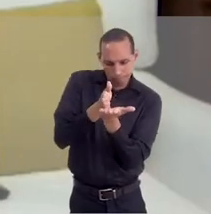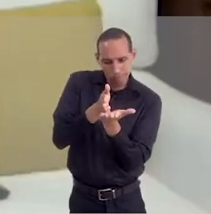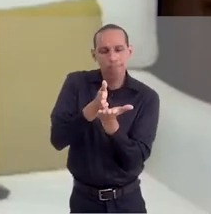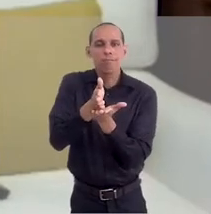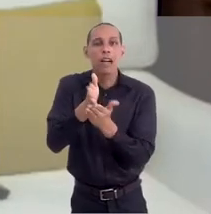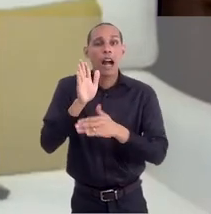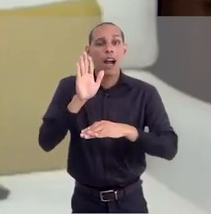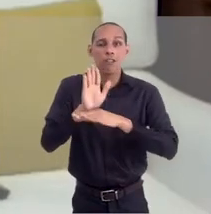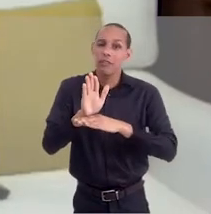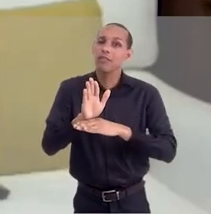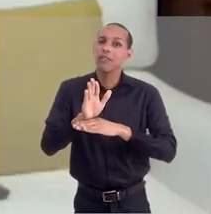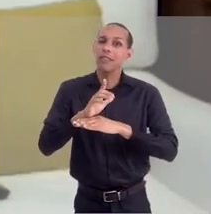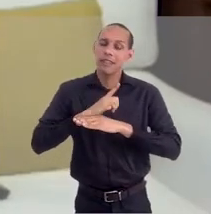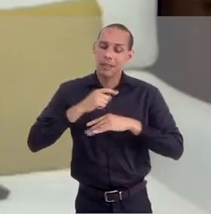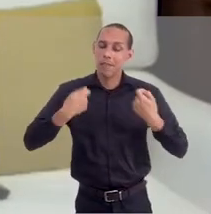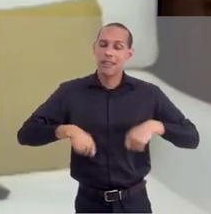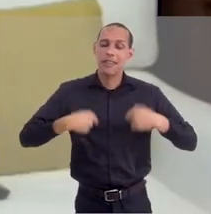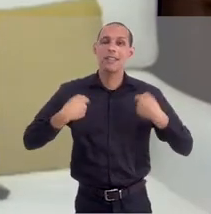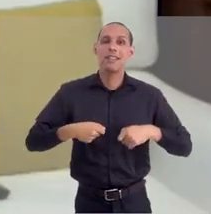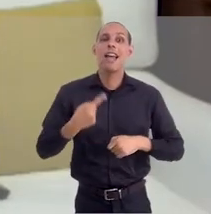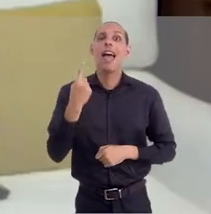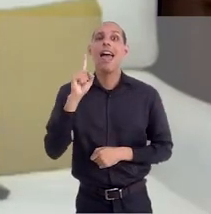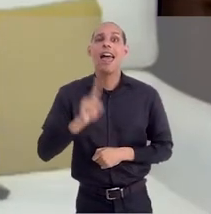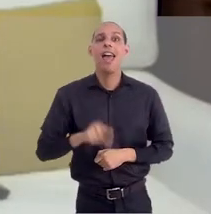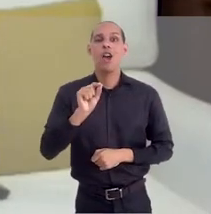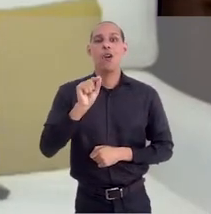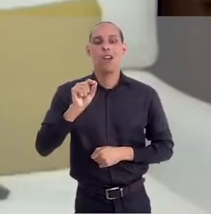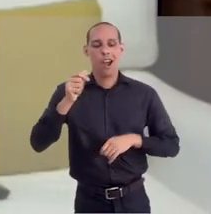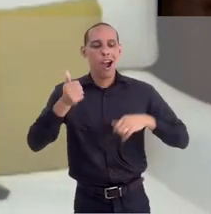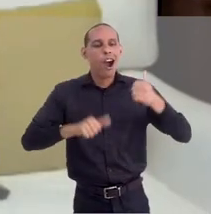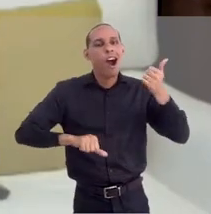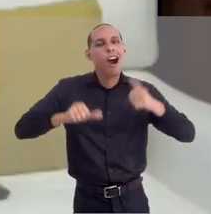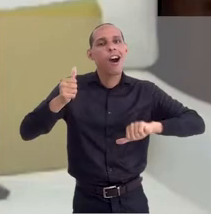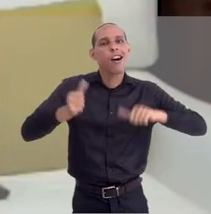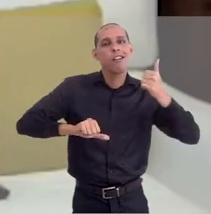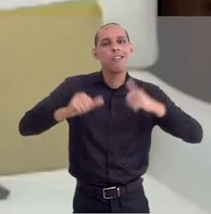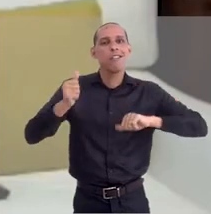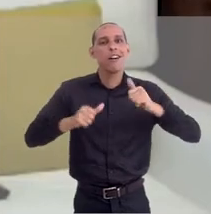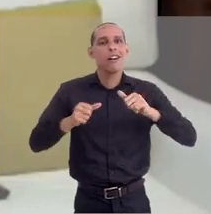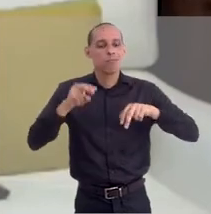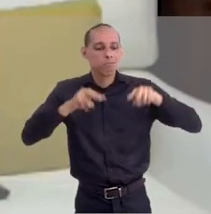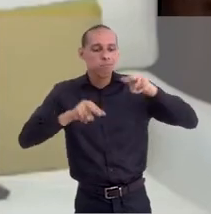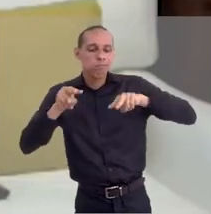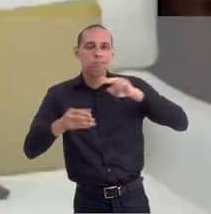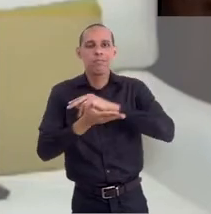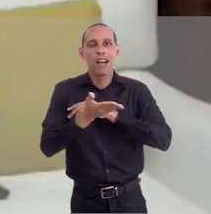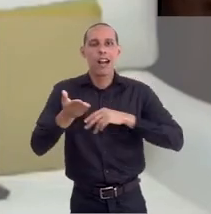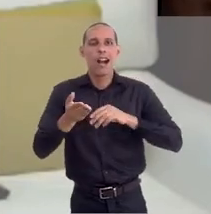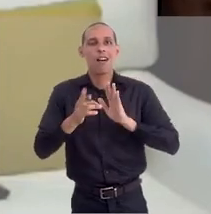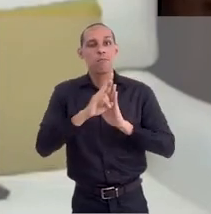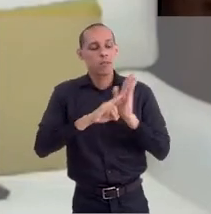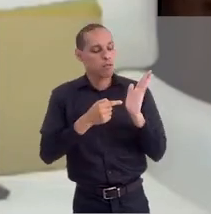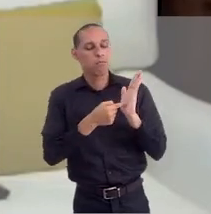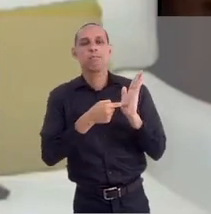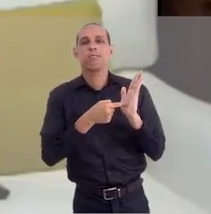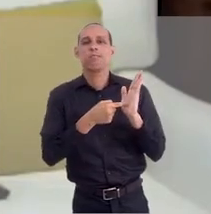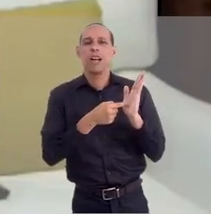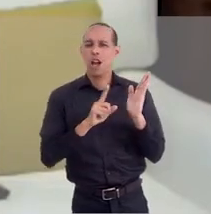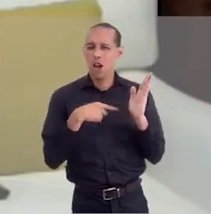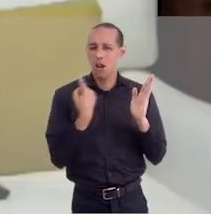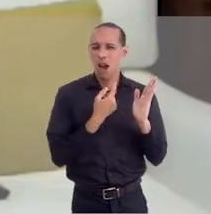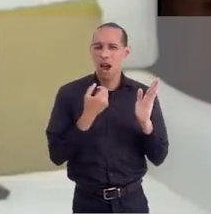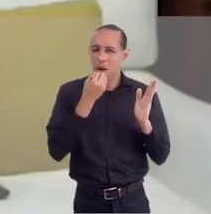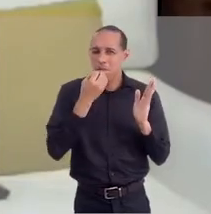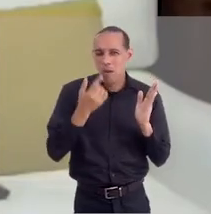etc. Eu acho que o que falta no momento, sobretudo, é uma avaliação dos resultados, né? Nós não somos